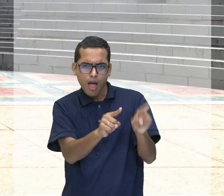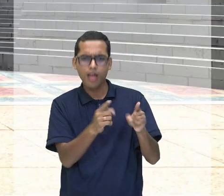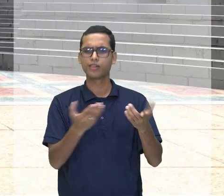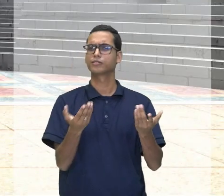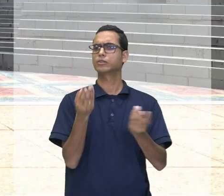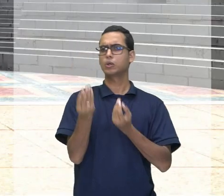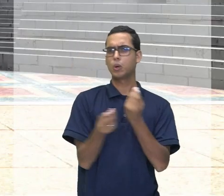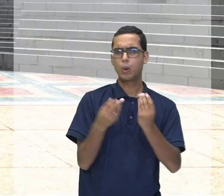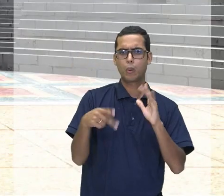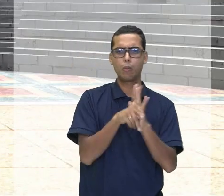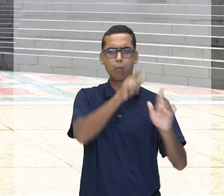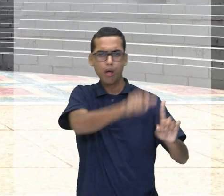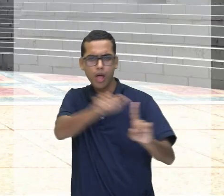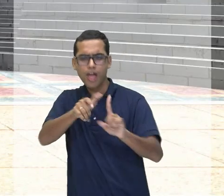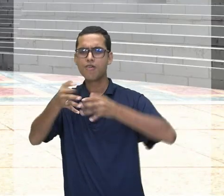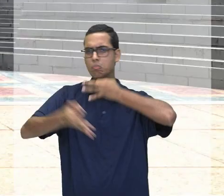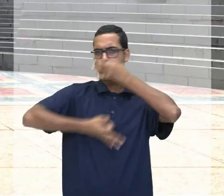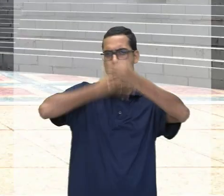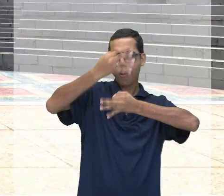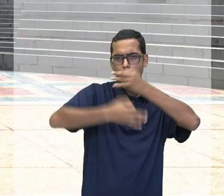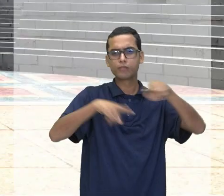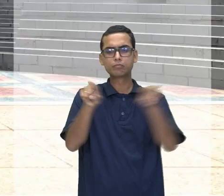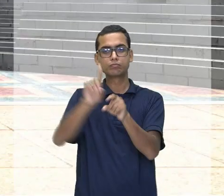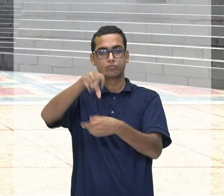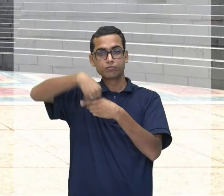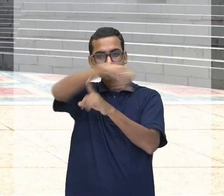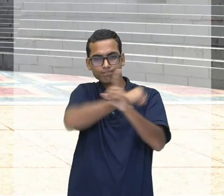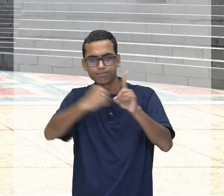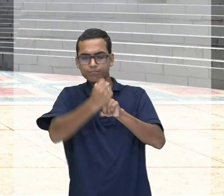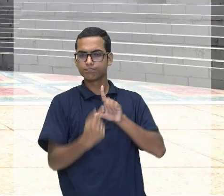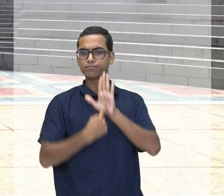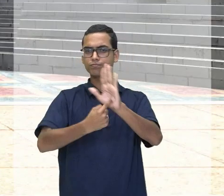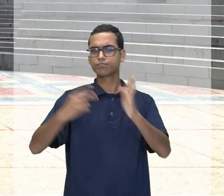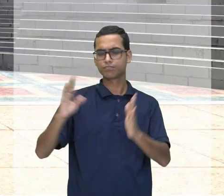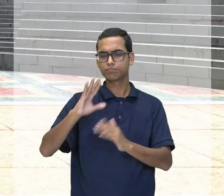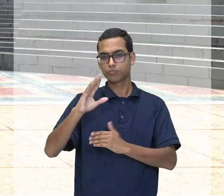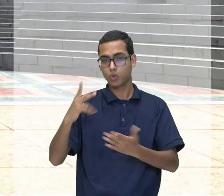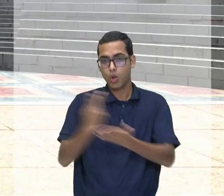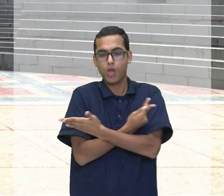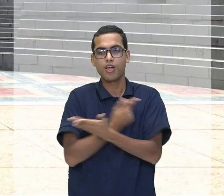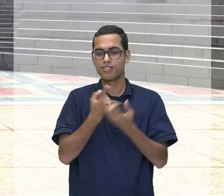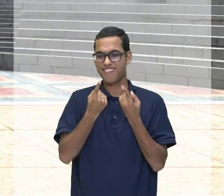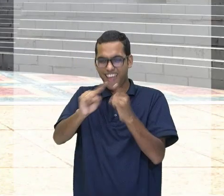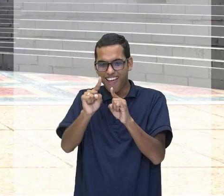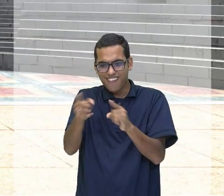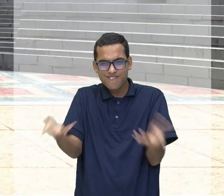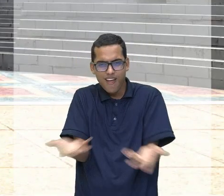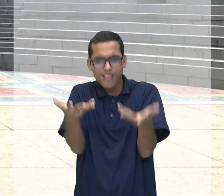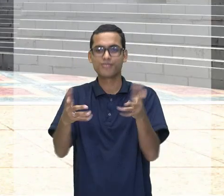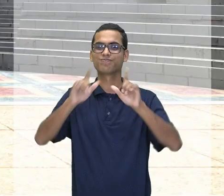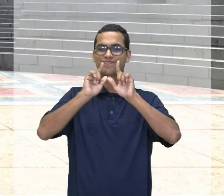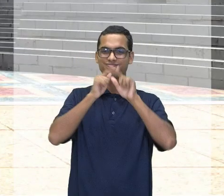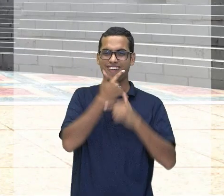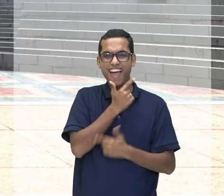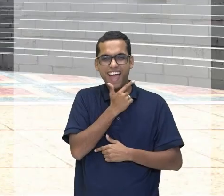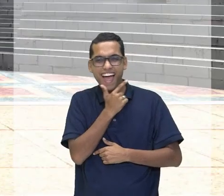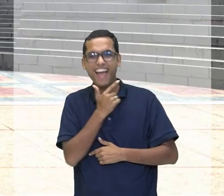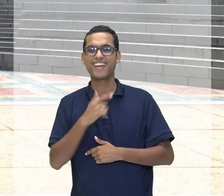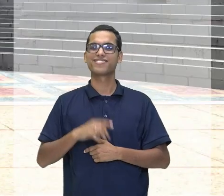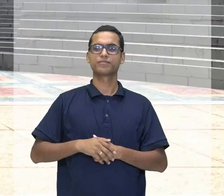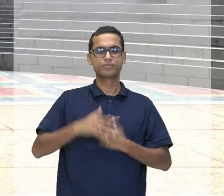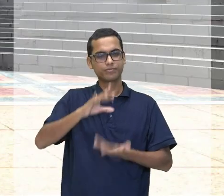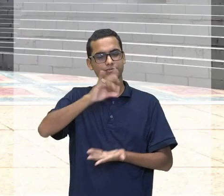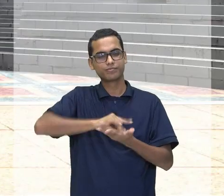texto teatral ali, em que esse texto ele vai trazer uma crítica à sociedade e vai